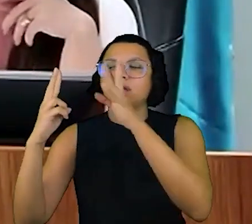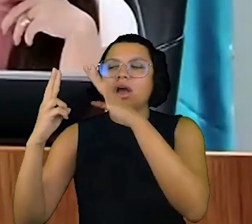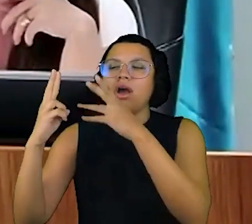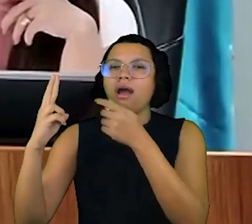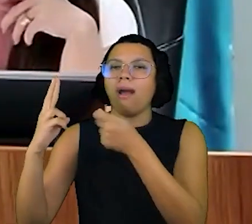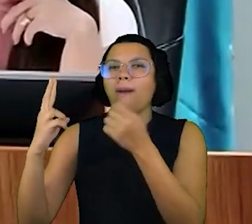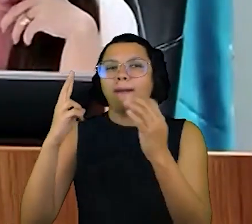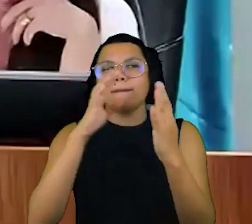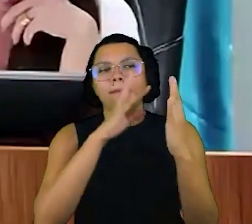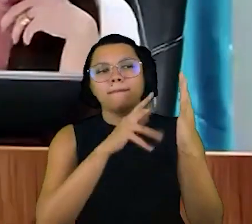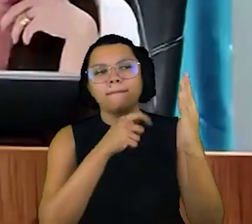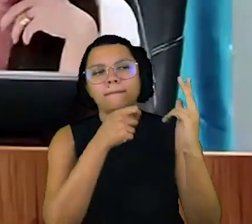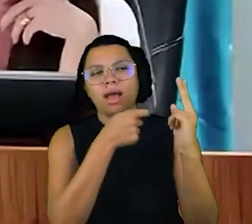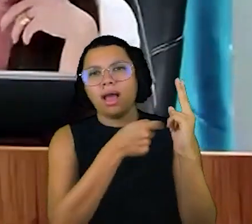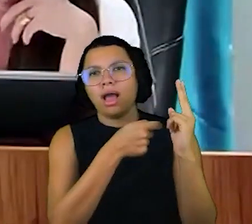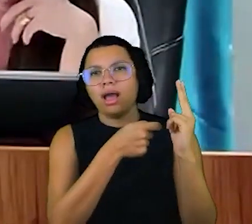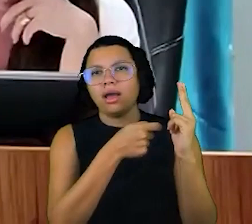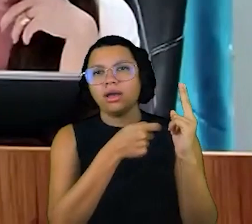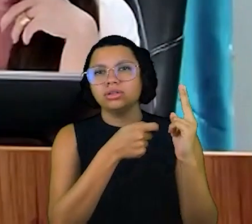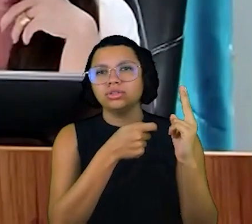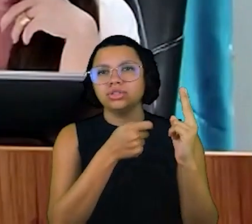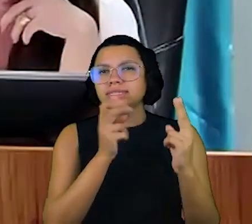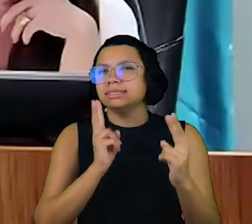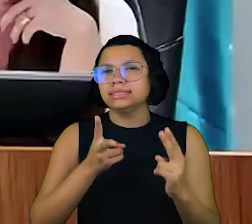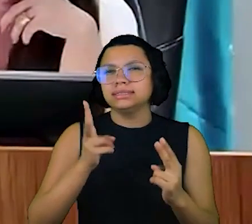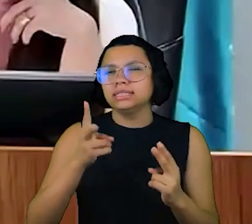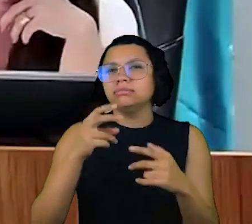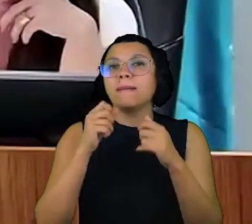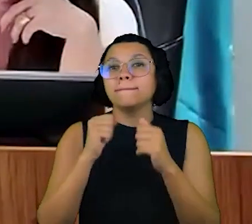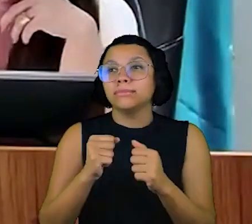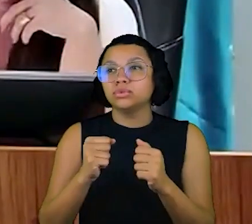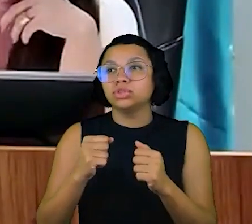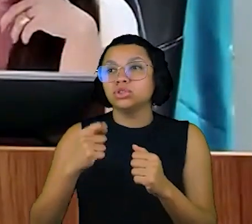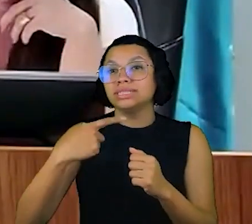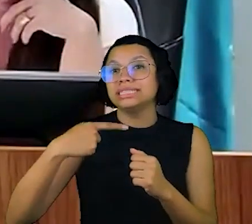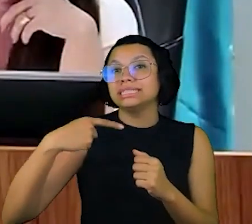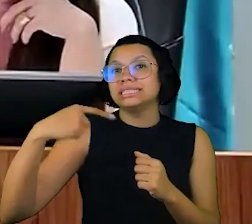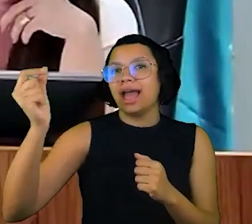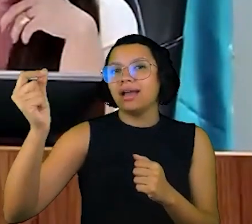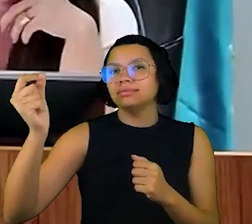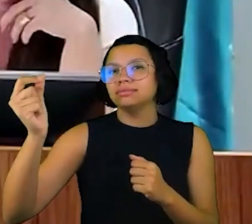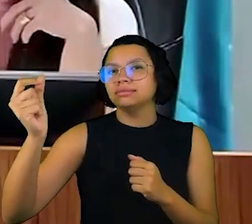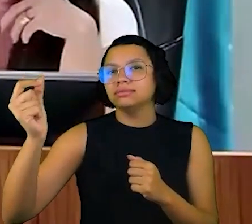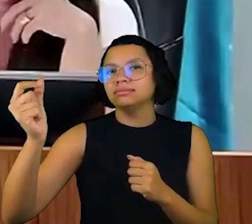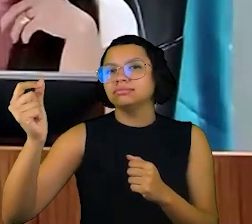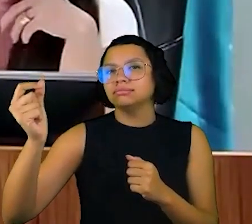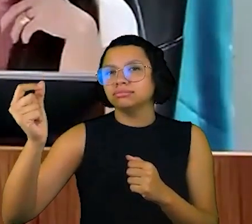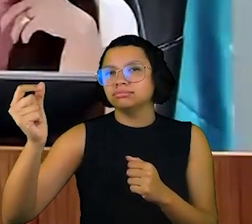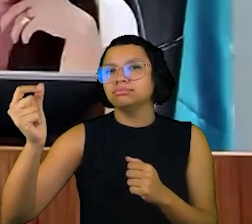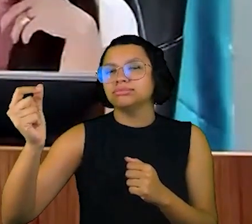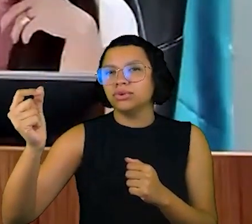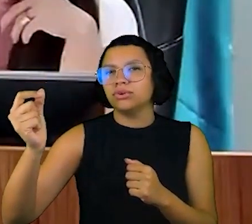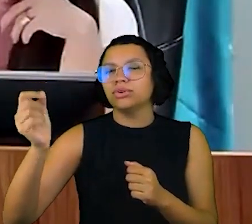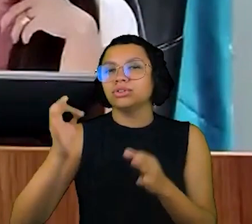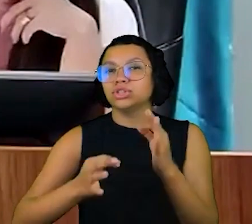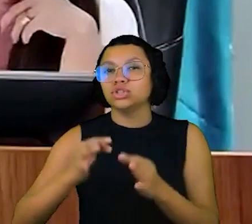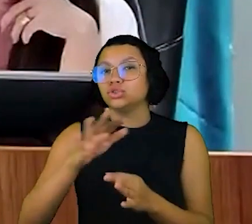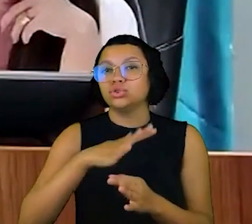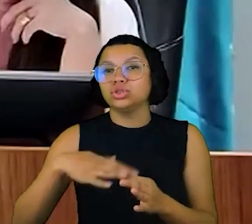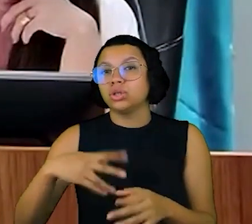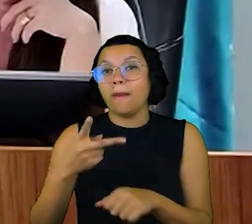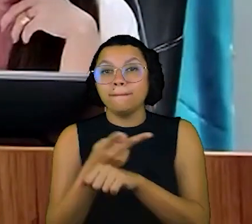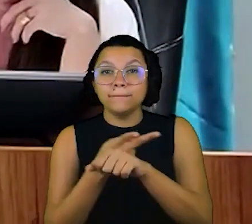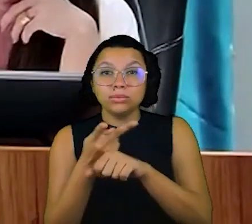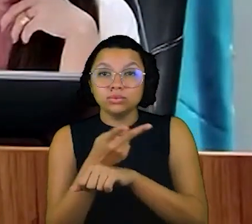mandando as partes, tanto quanto possível, sair da jurisdição